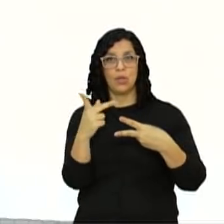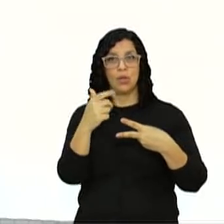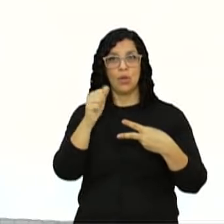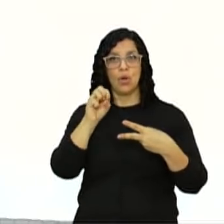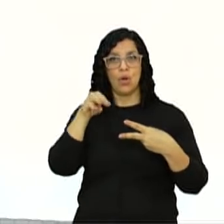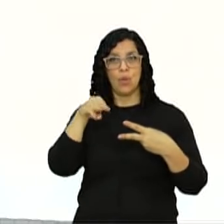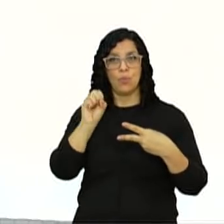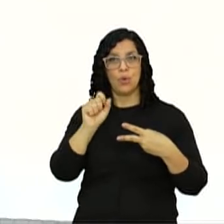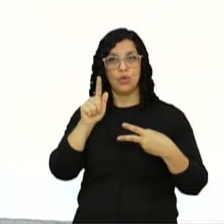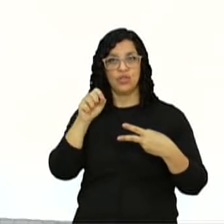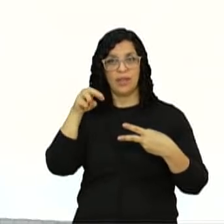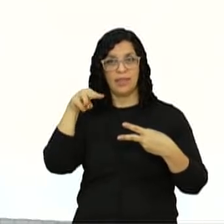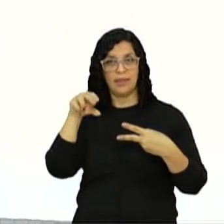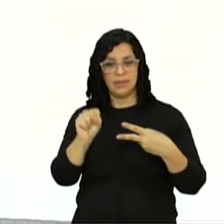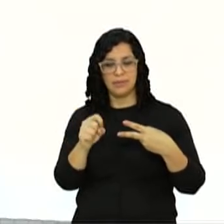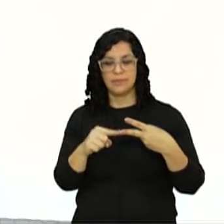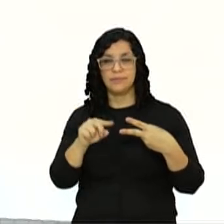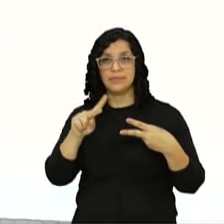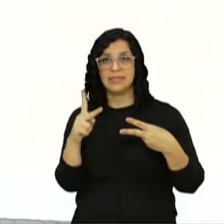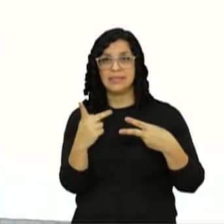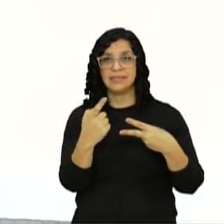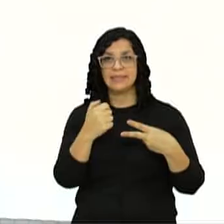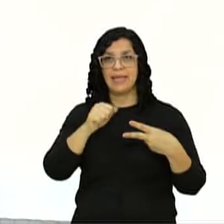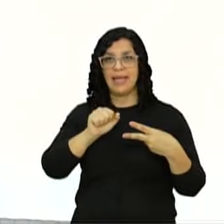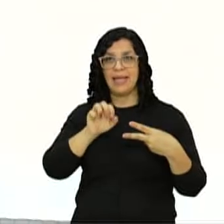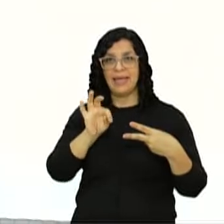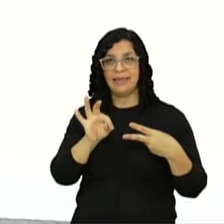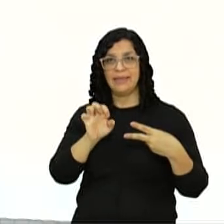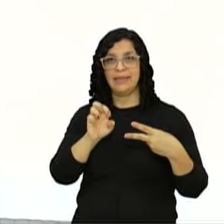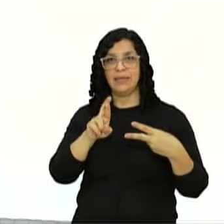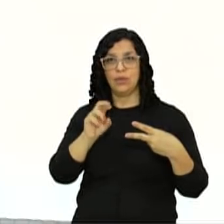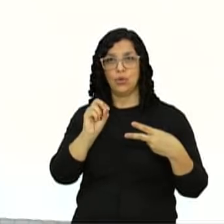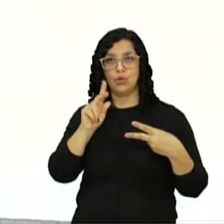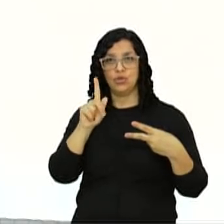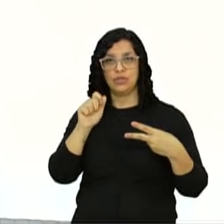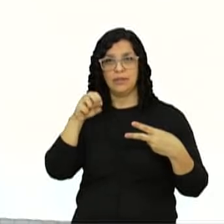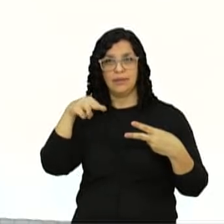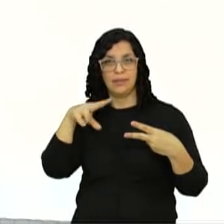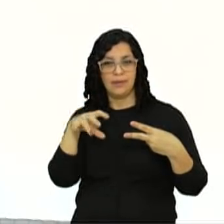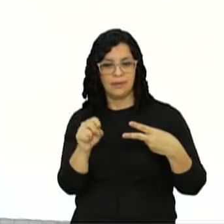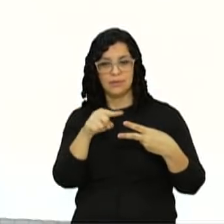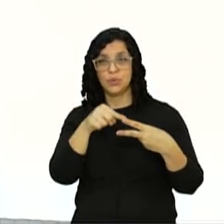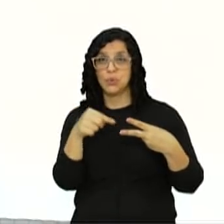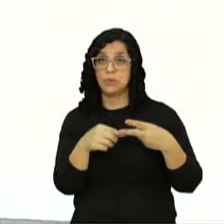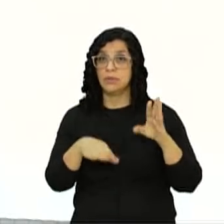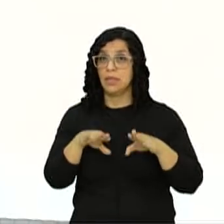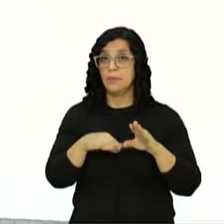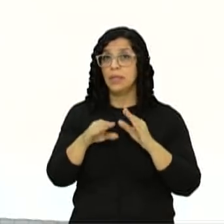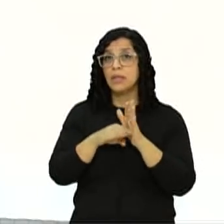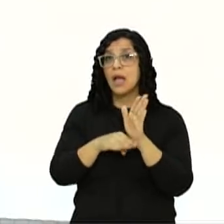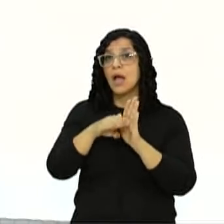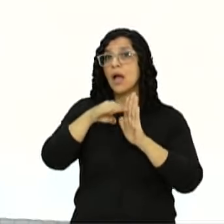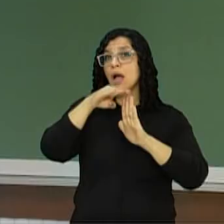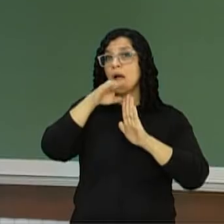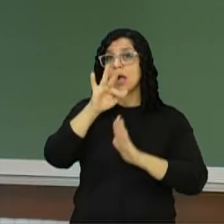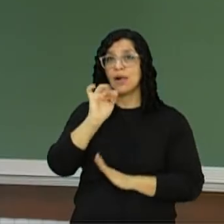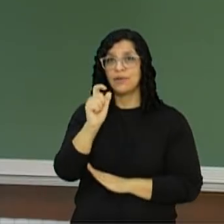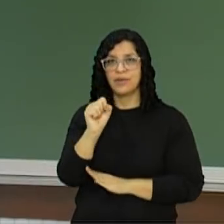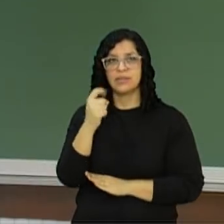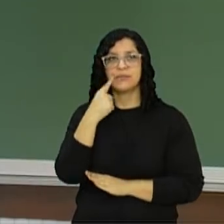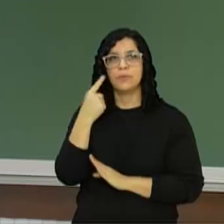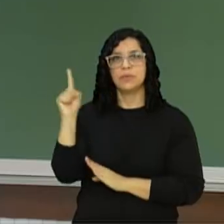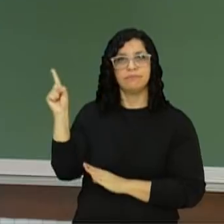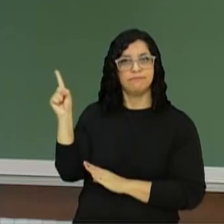homogêneas ou heterogêneas, de acordo com o número de fases que apresentam. Eu já vou contar o que é fase.